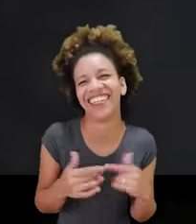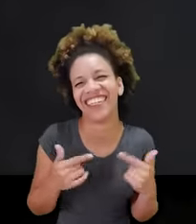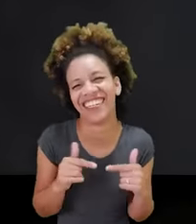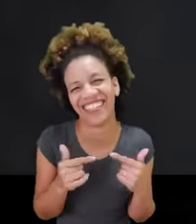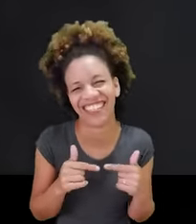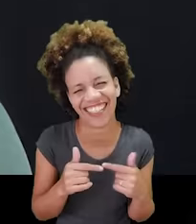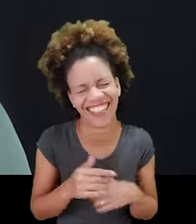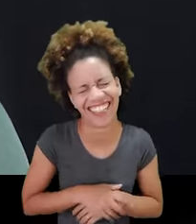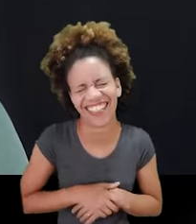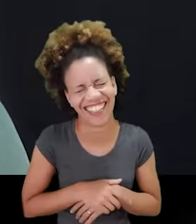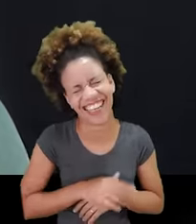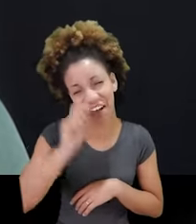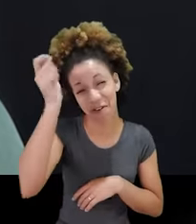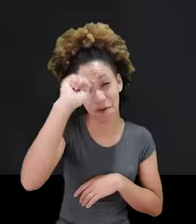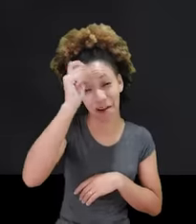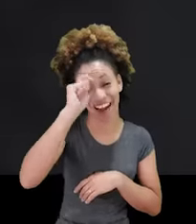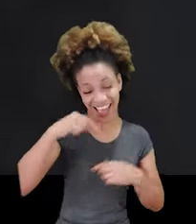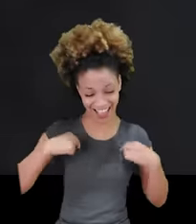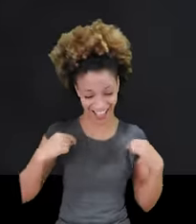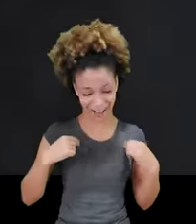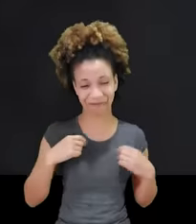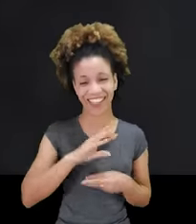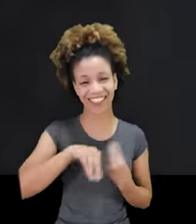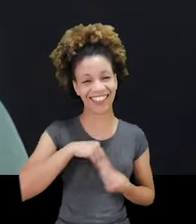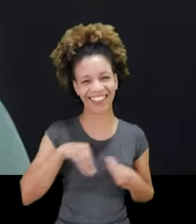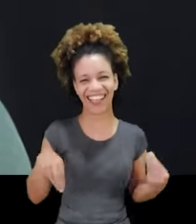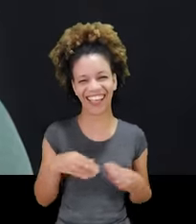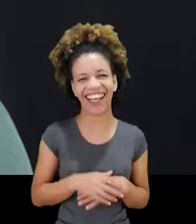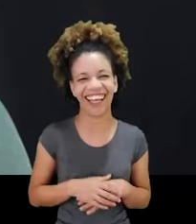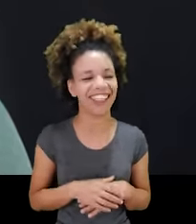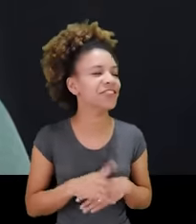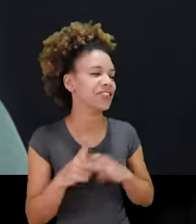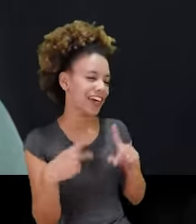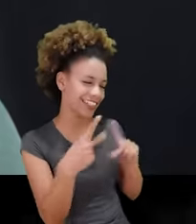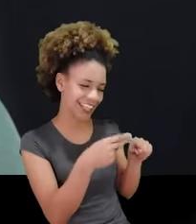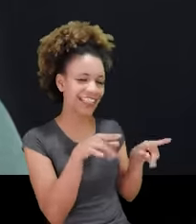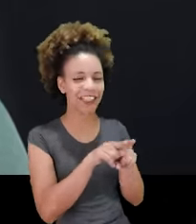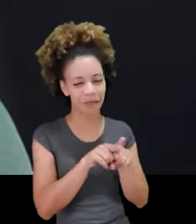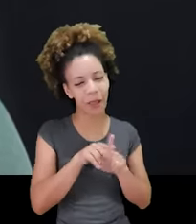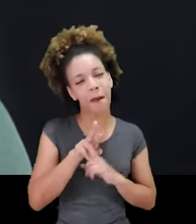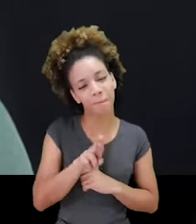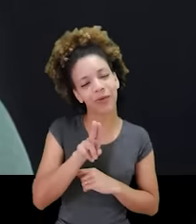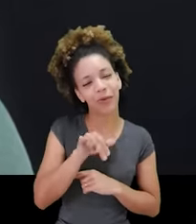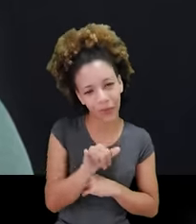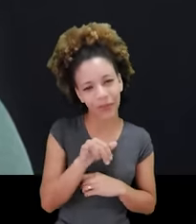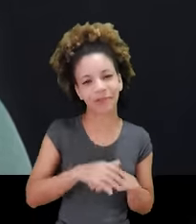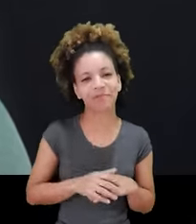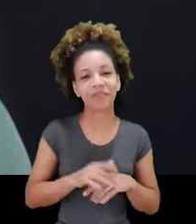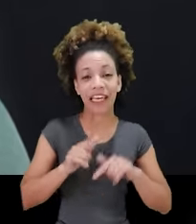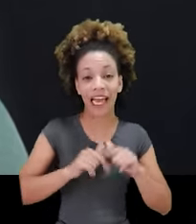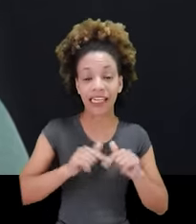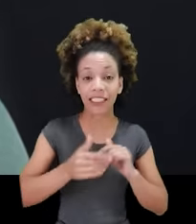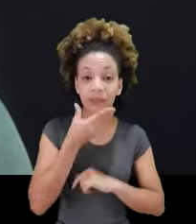estão desamassando. Não sei se... Uau! Não, a gente vai dar pro Rui também a outra linha, a linha